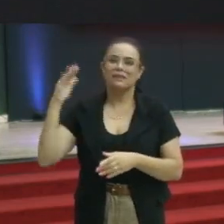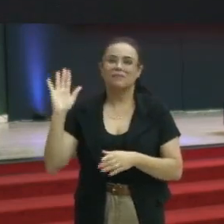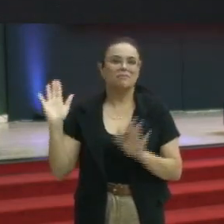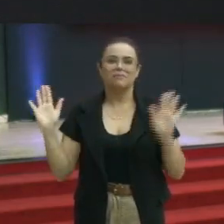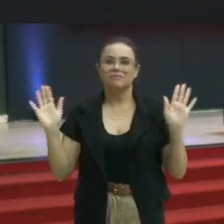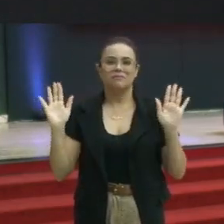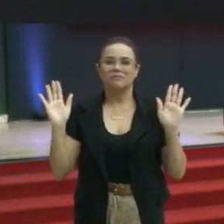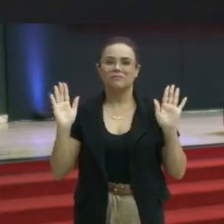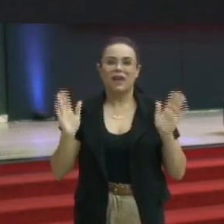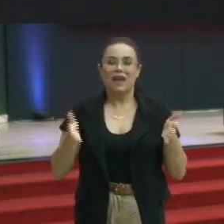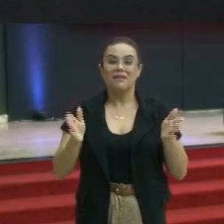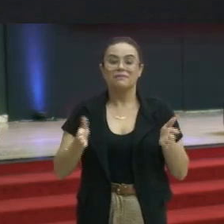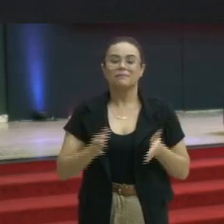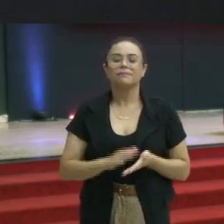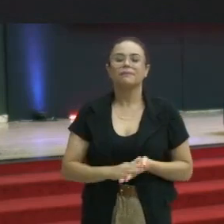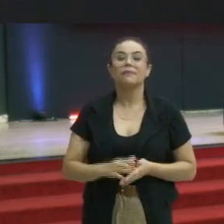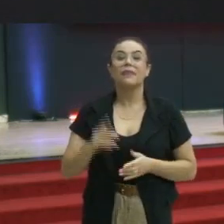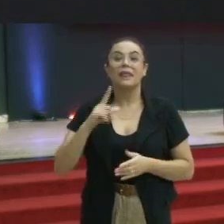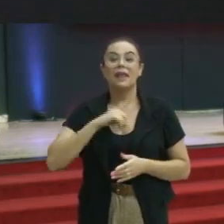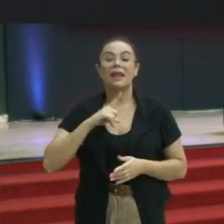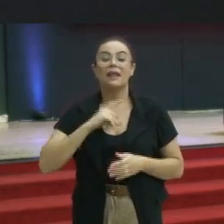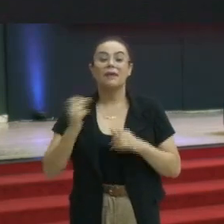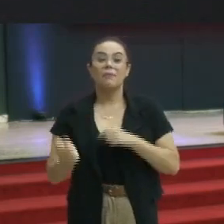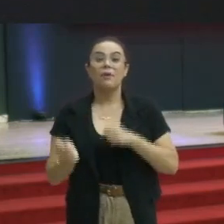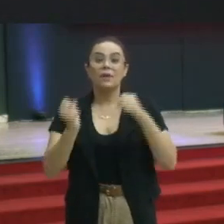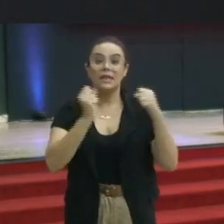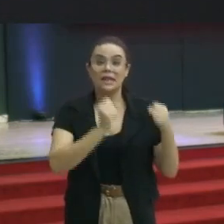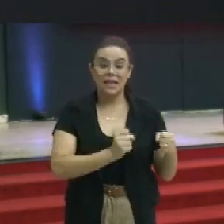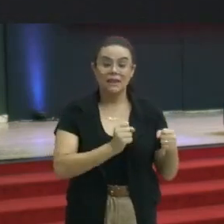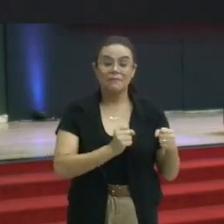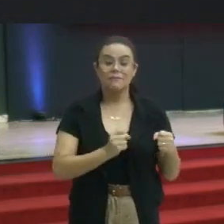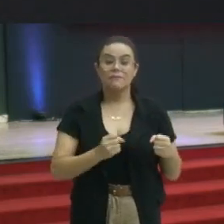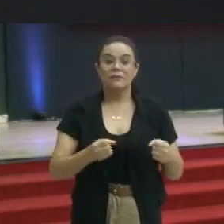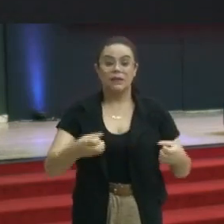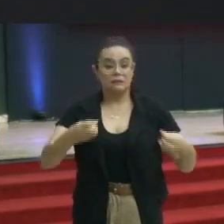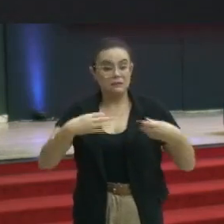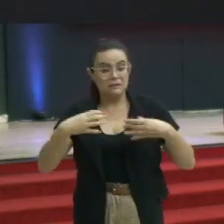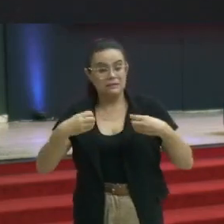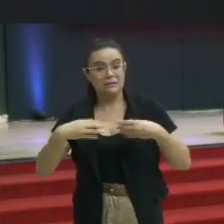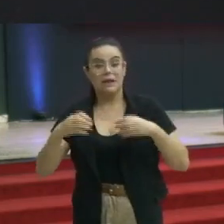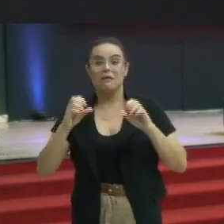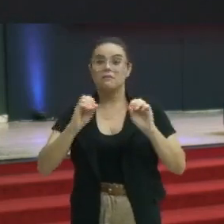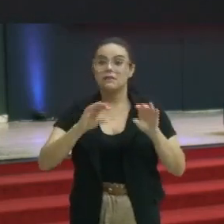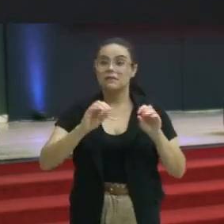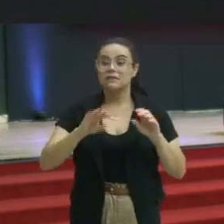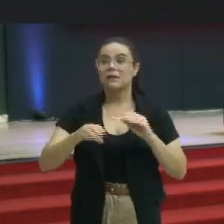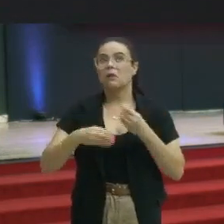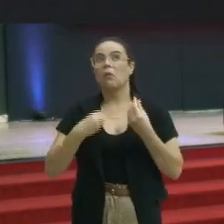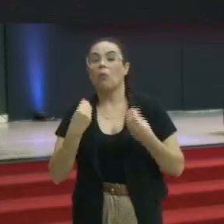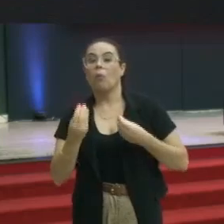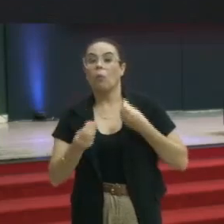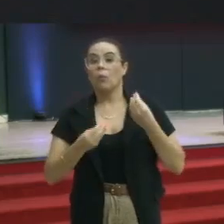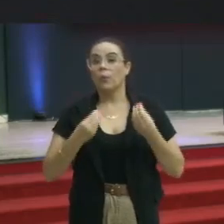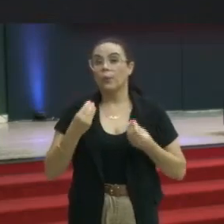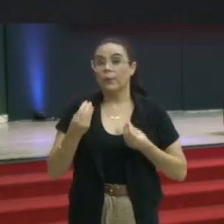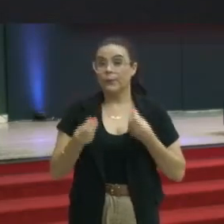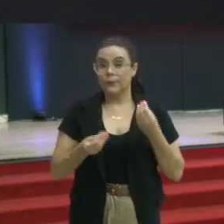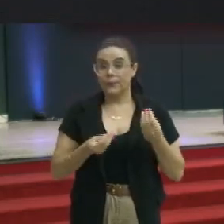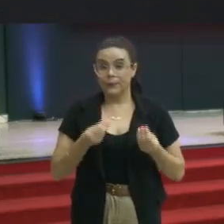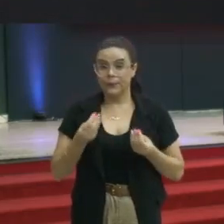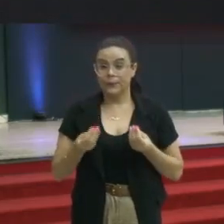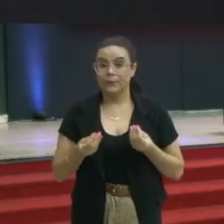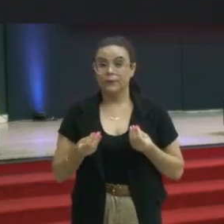o poder da ressurreição, ele nos ensina a lidar com os